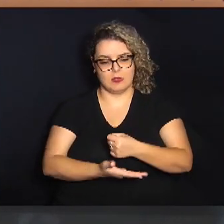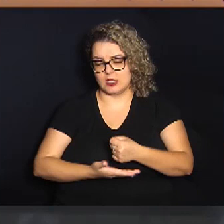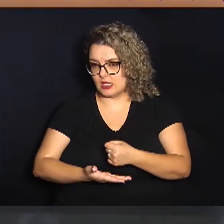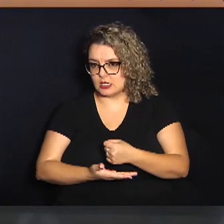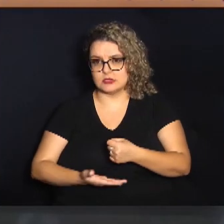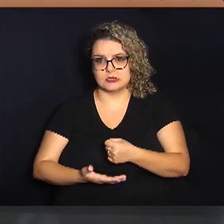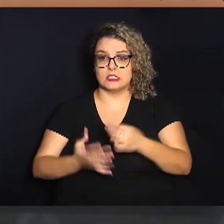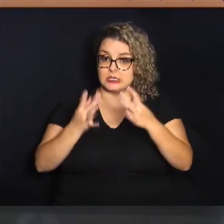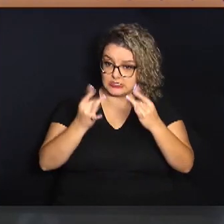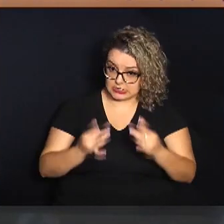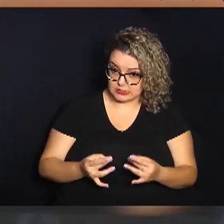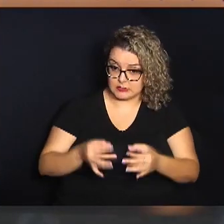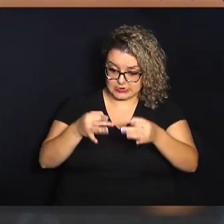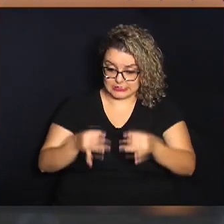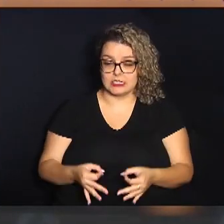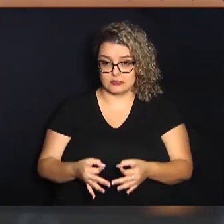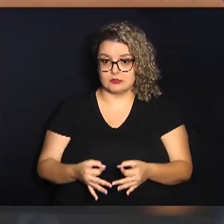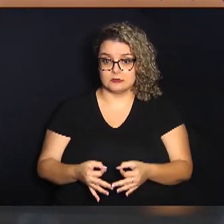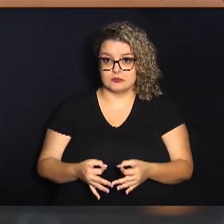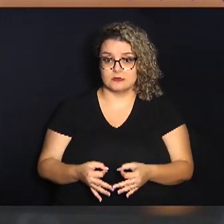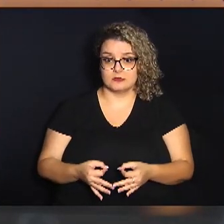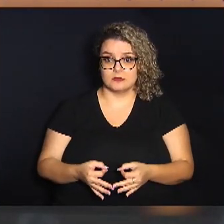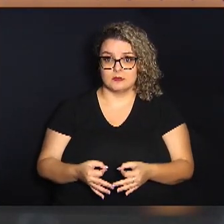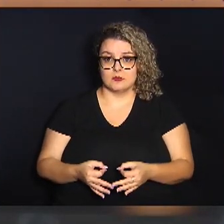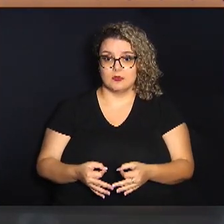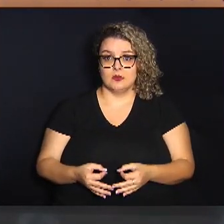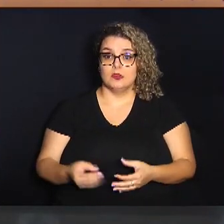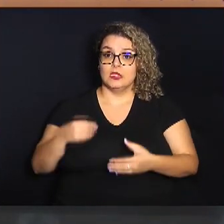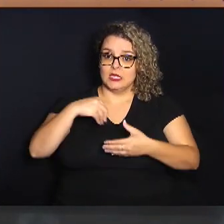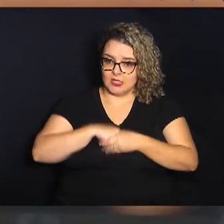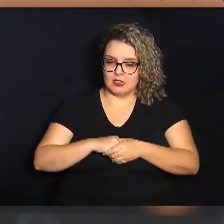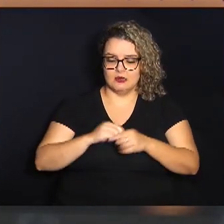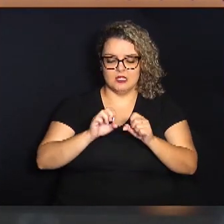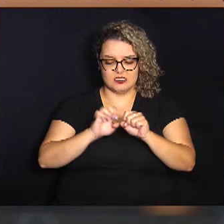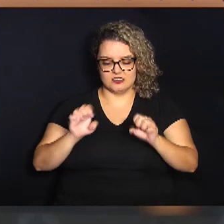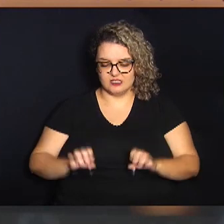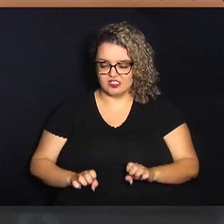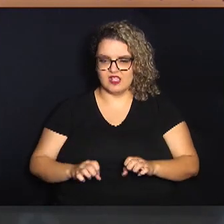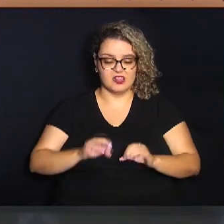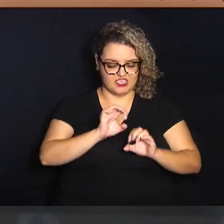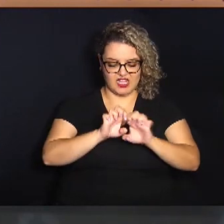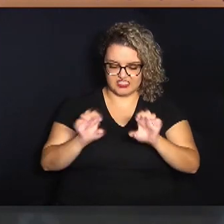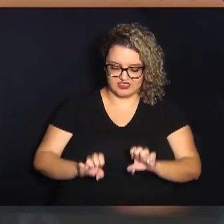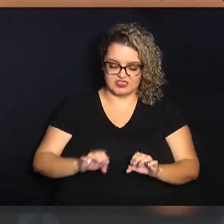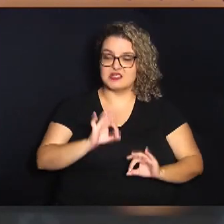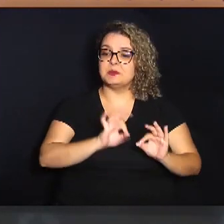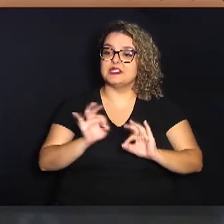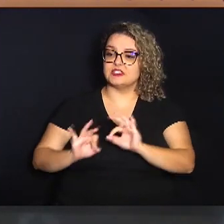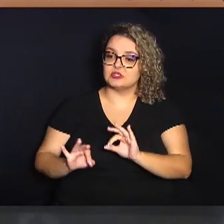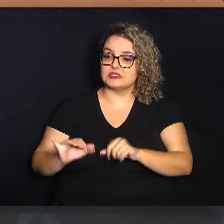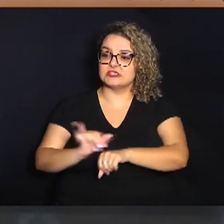e orientações precisas. Consta no nosso DNA e consta no nosso planejamento estratégico